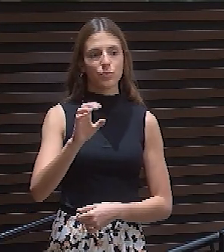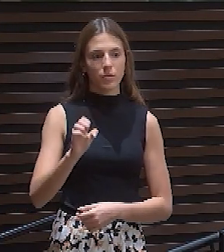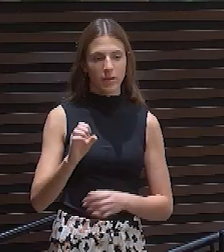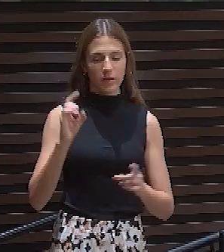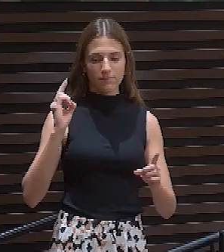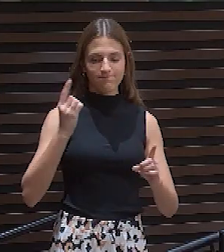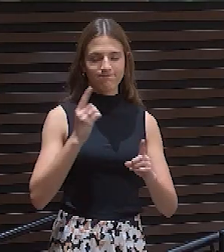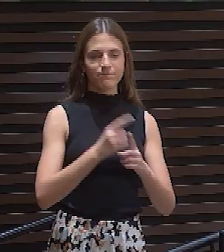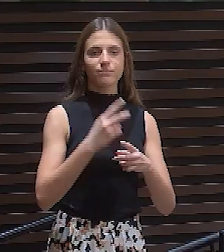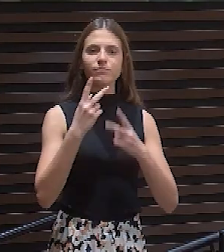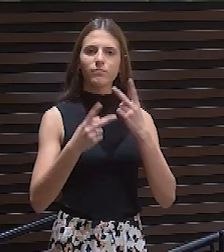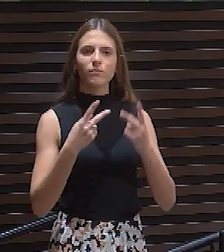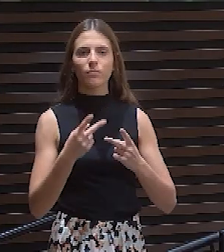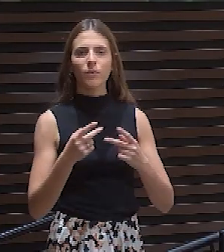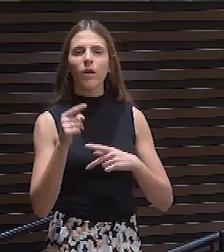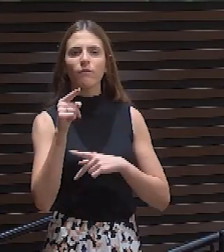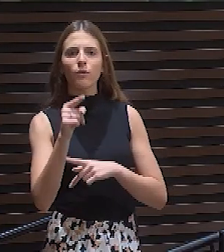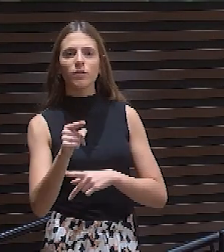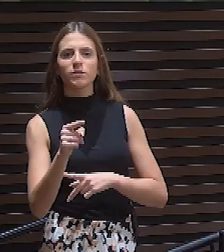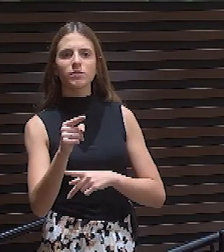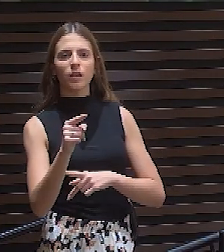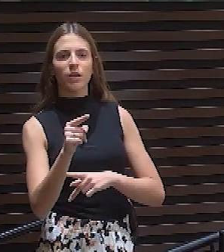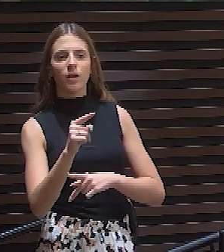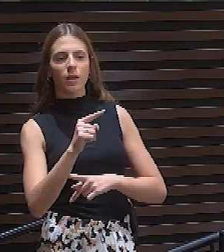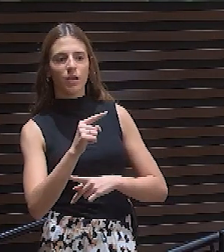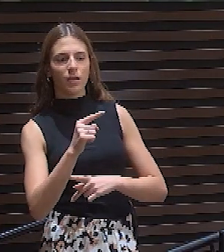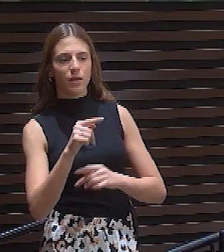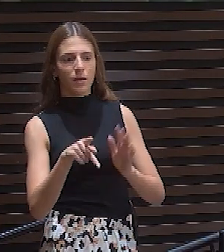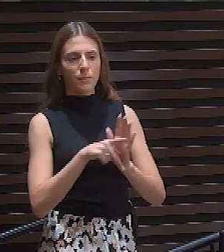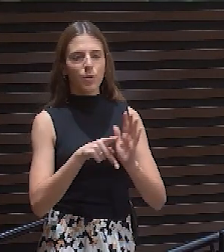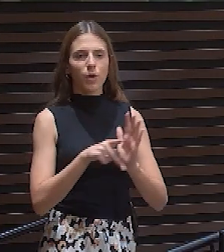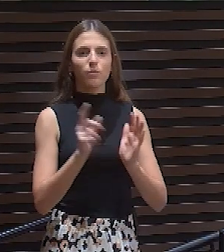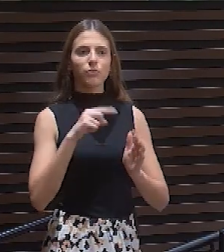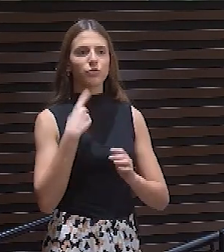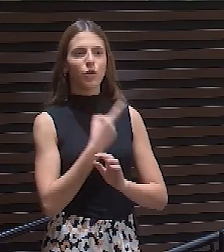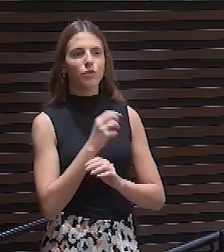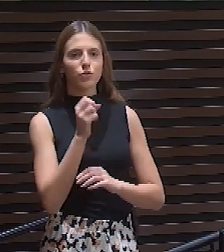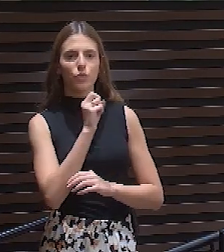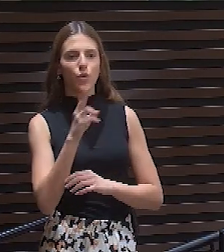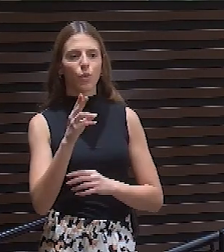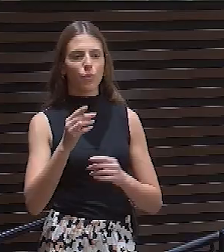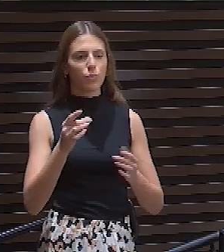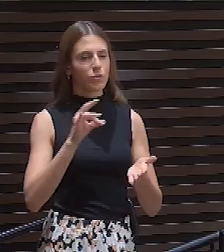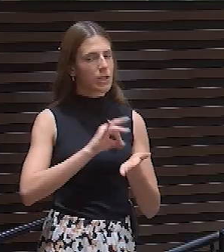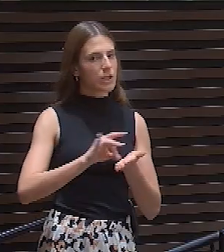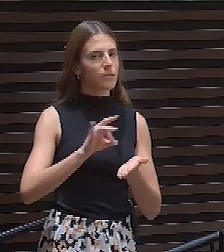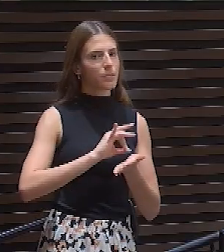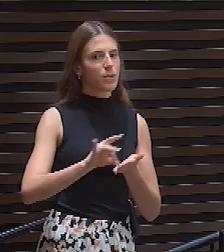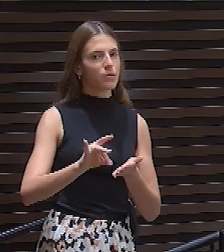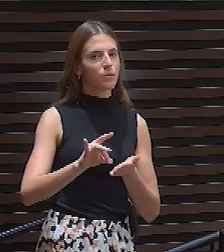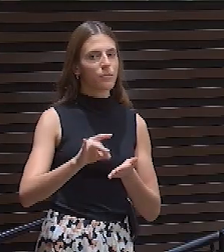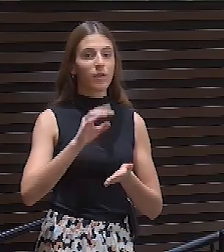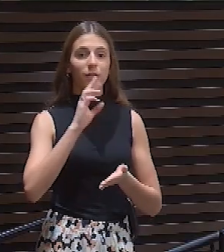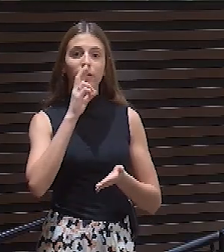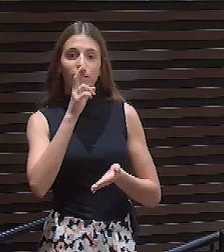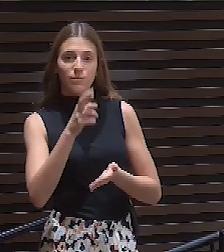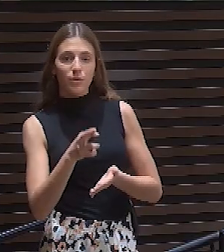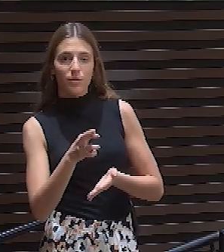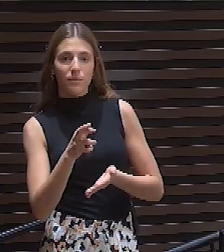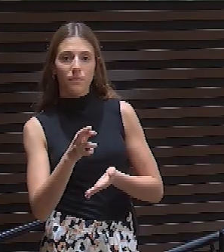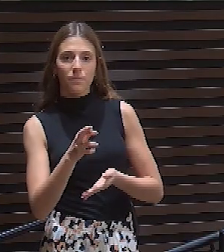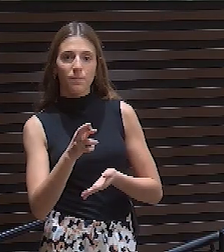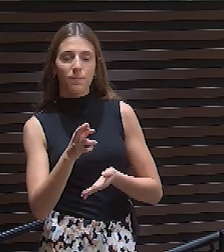disse-lhe: És tu dos nossos ou dos nossos adversários? Respondeu ele: Não,